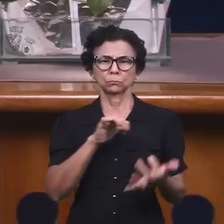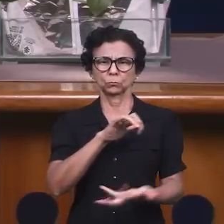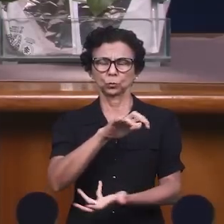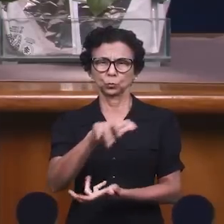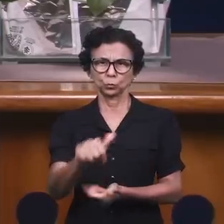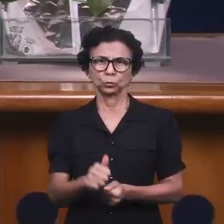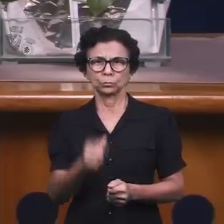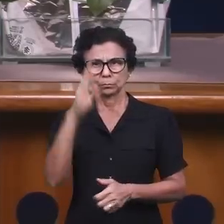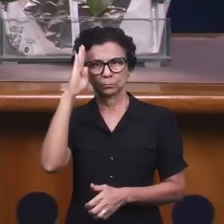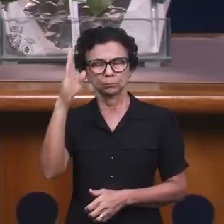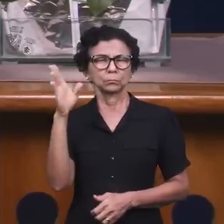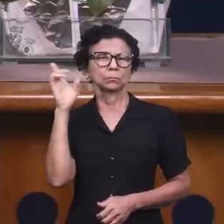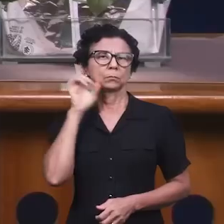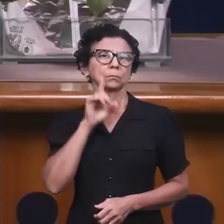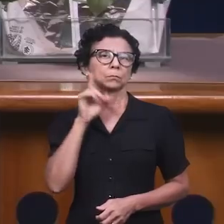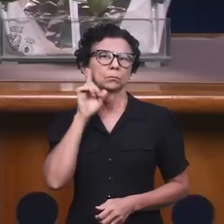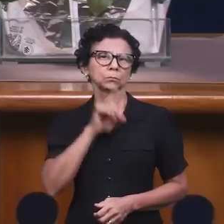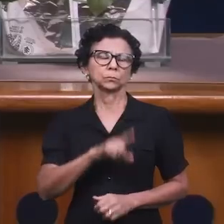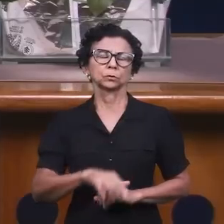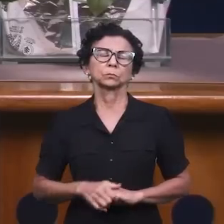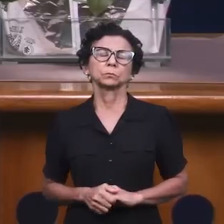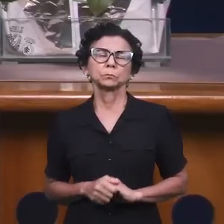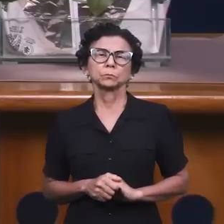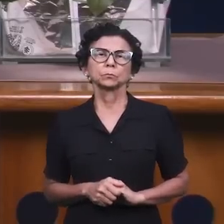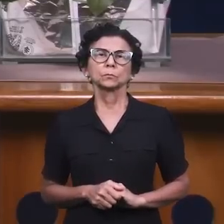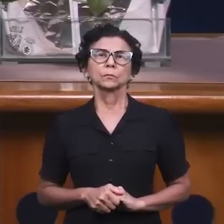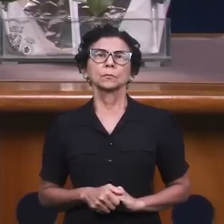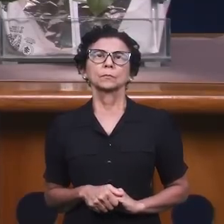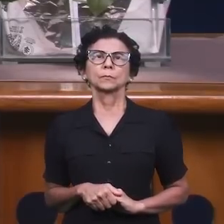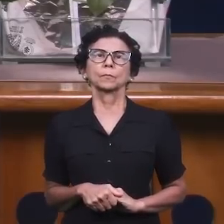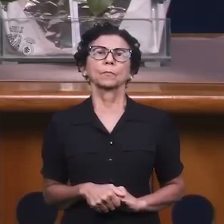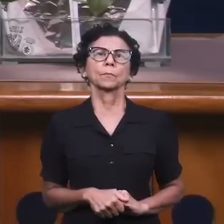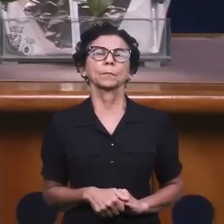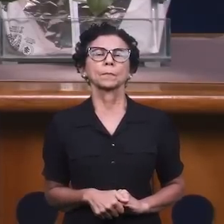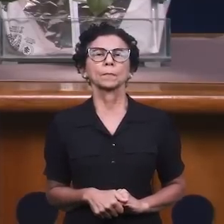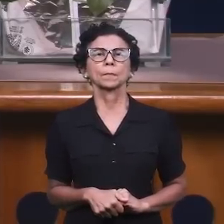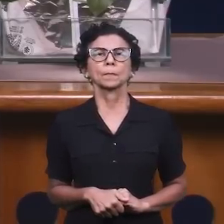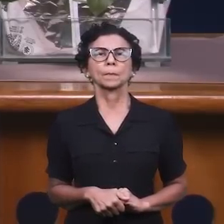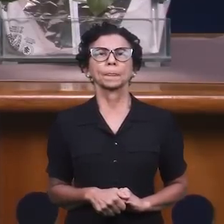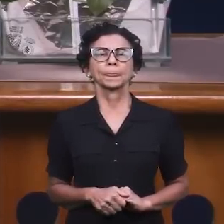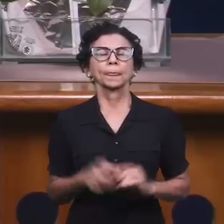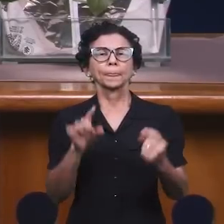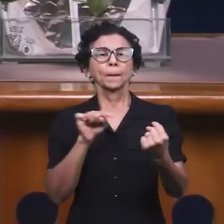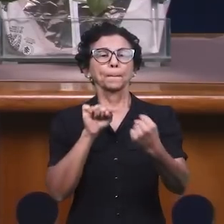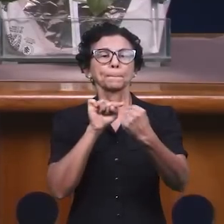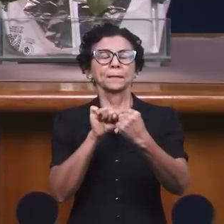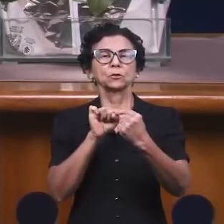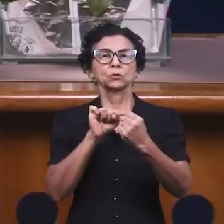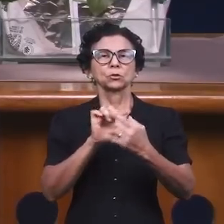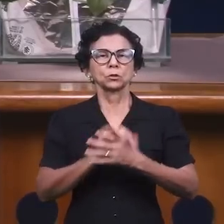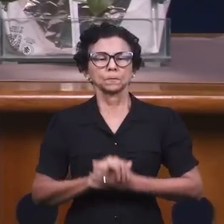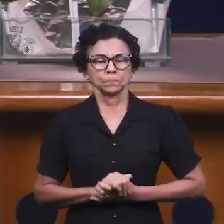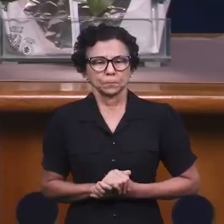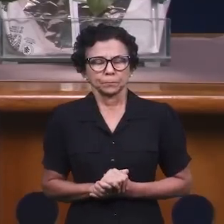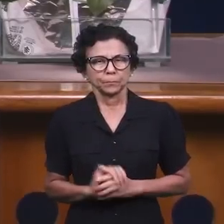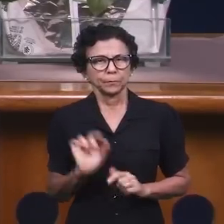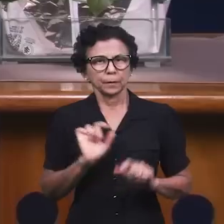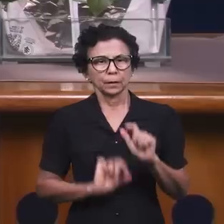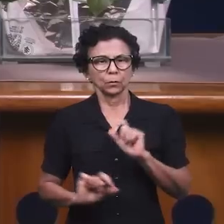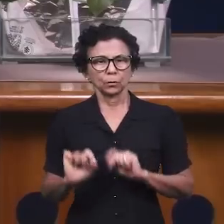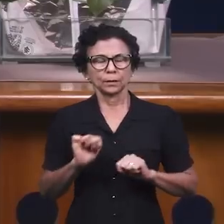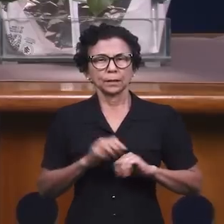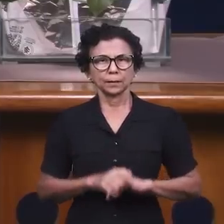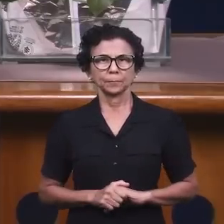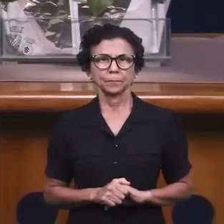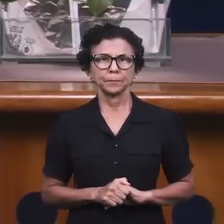nós vamos ver, nós podemos dizer o seguinte, o objetivo é comparar as manifestações